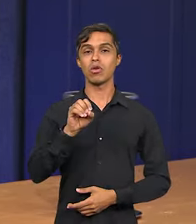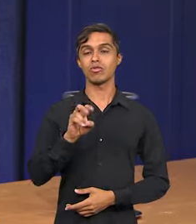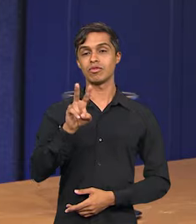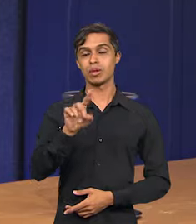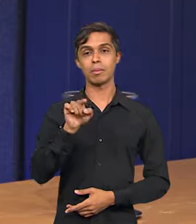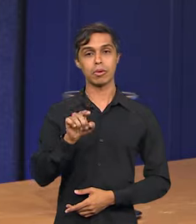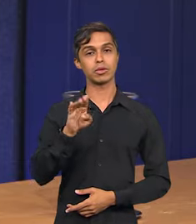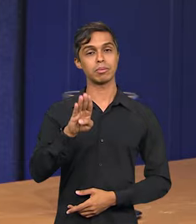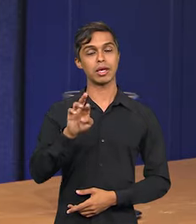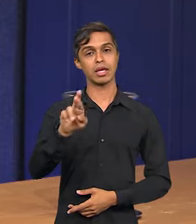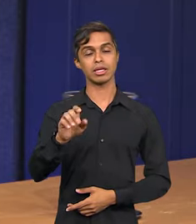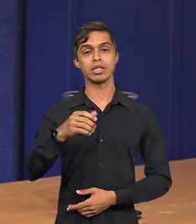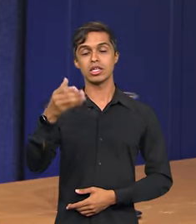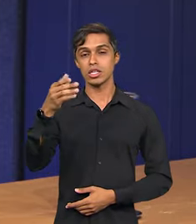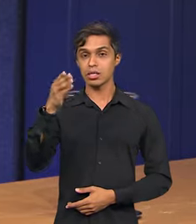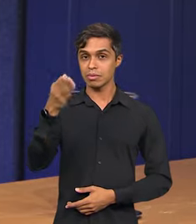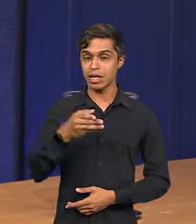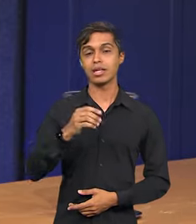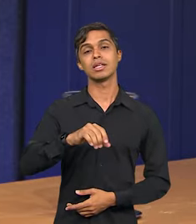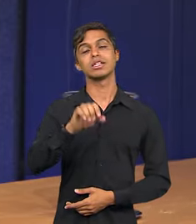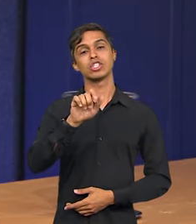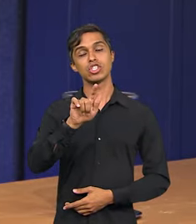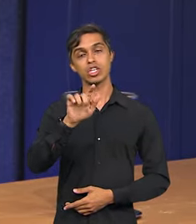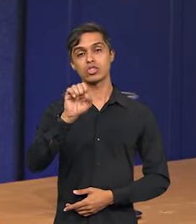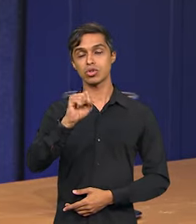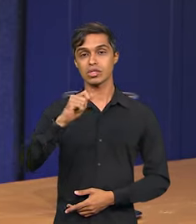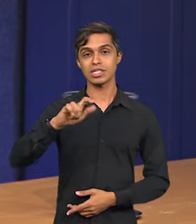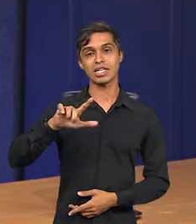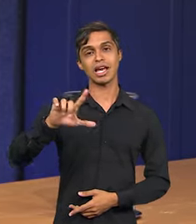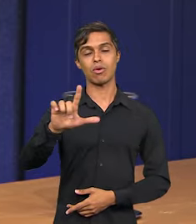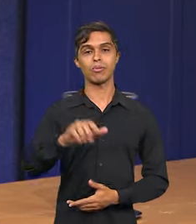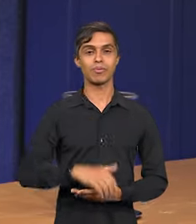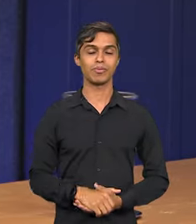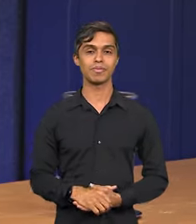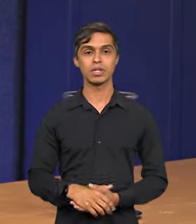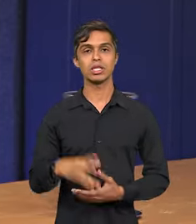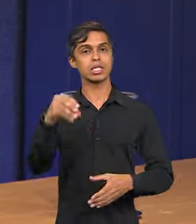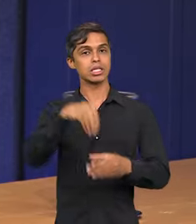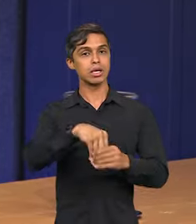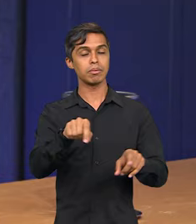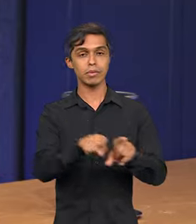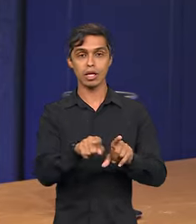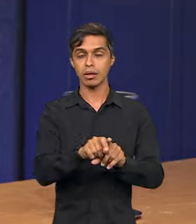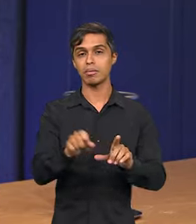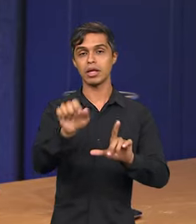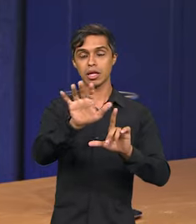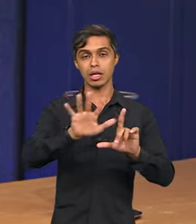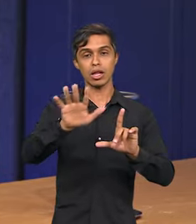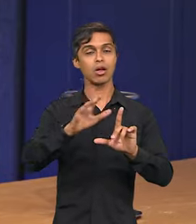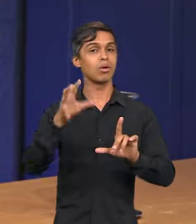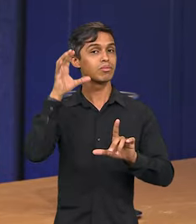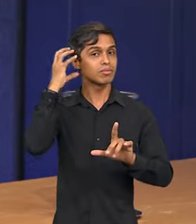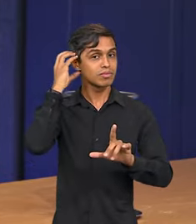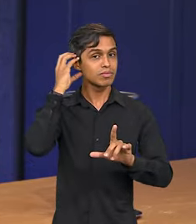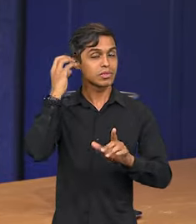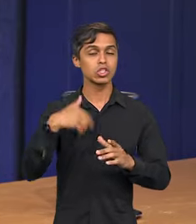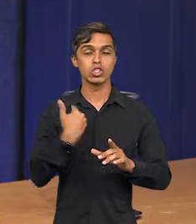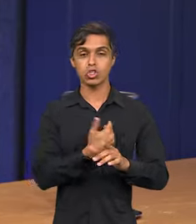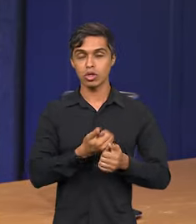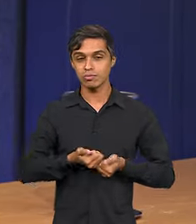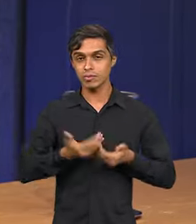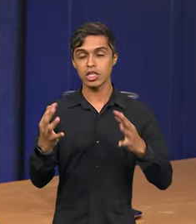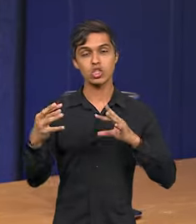G20 social participativo e o canal do pod G20 social nas plataformas de áudio está à